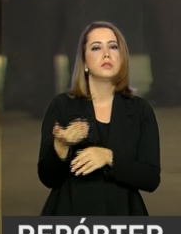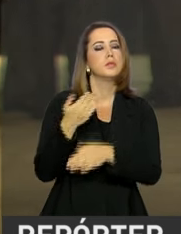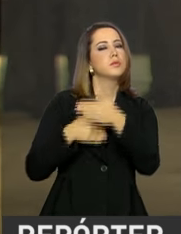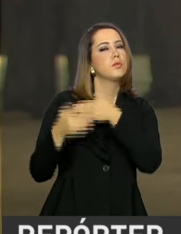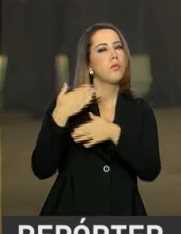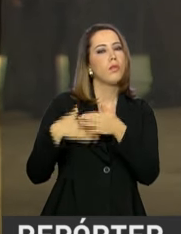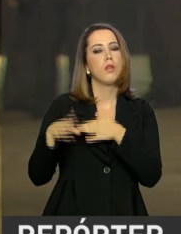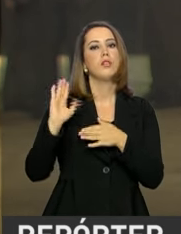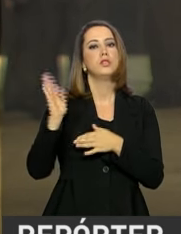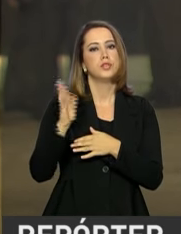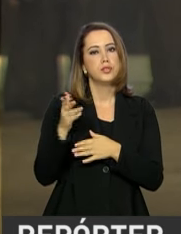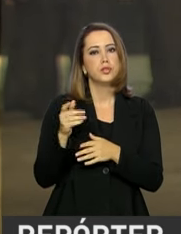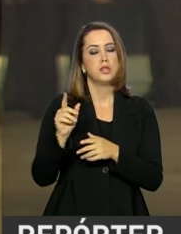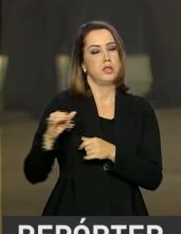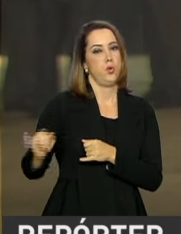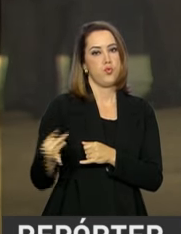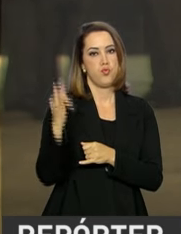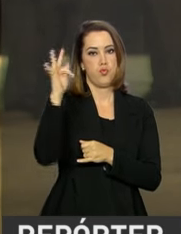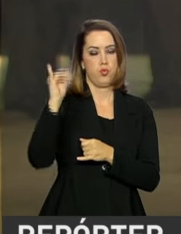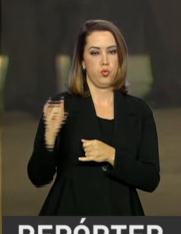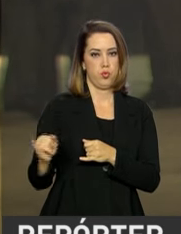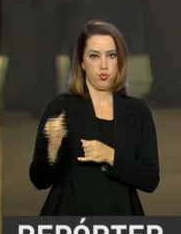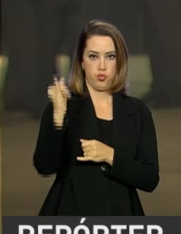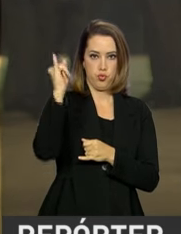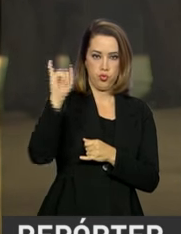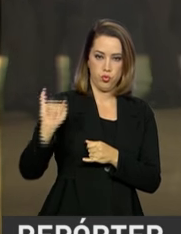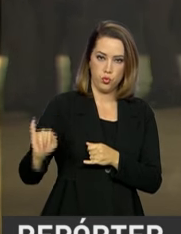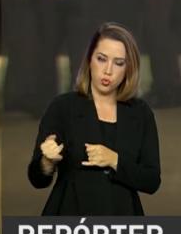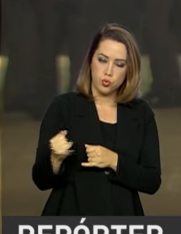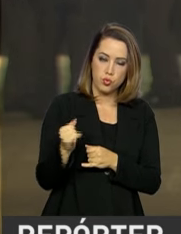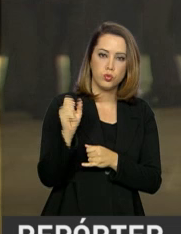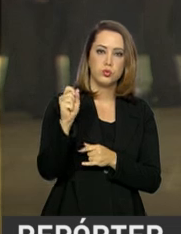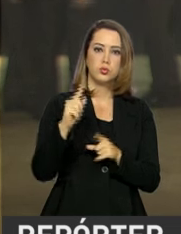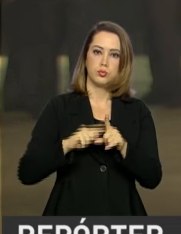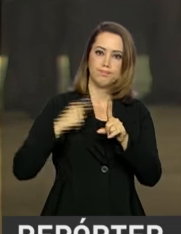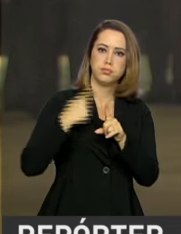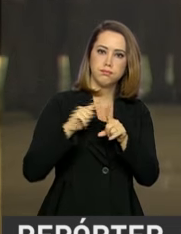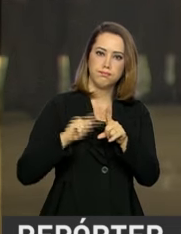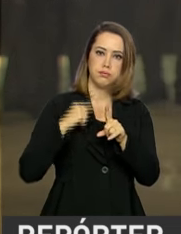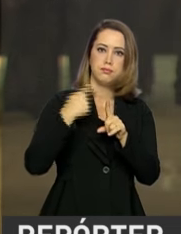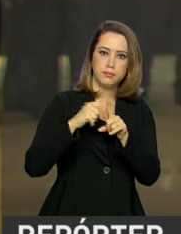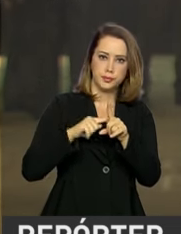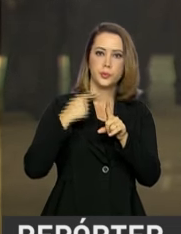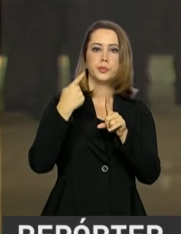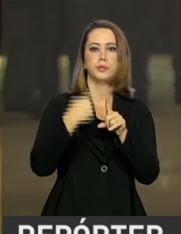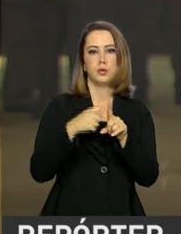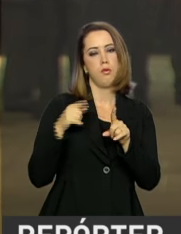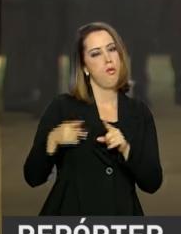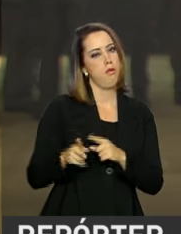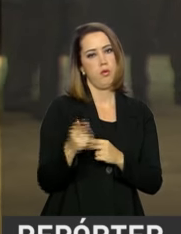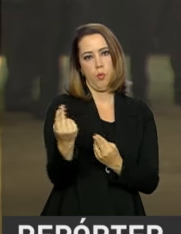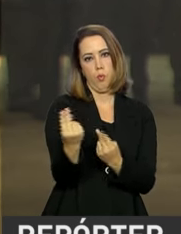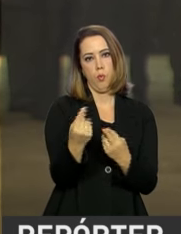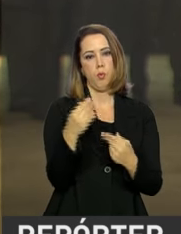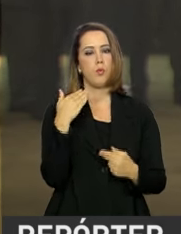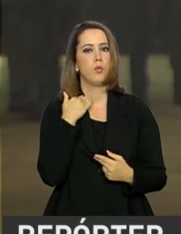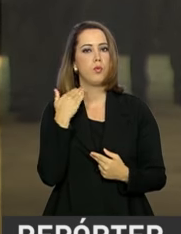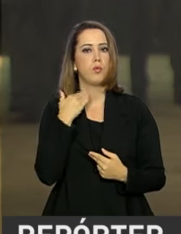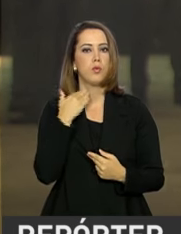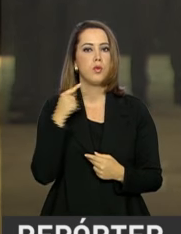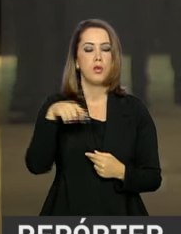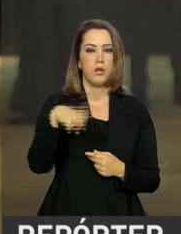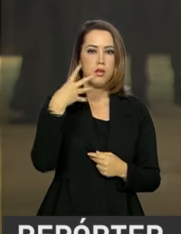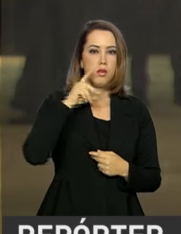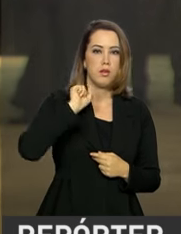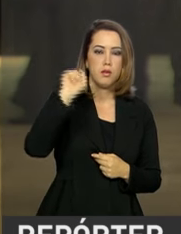juros compostos, ou seja, juros sobre juros, o que ocorre em qualquer operação bancária. Em abril deste ano,